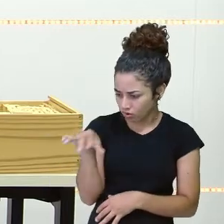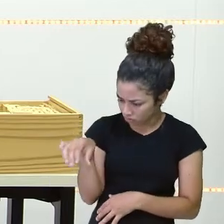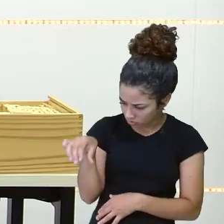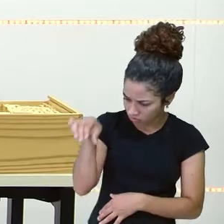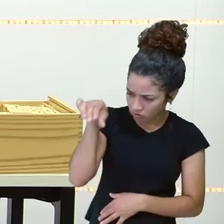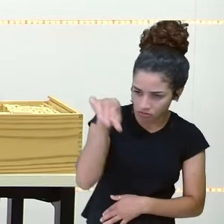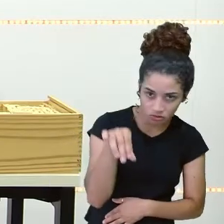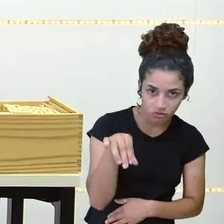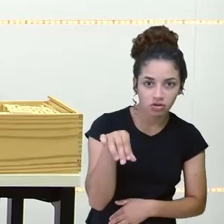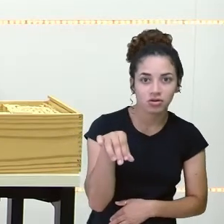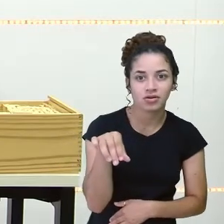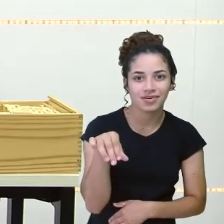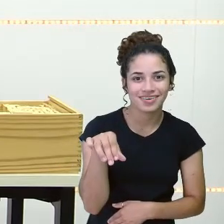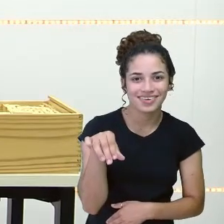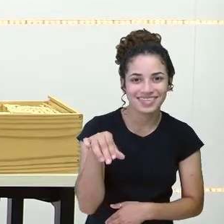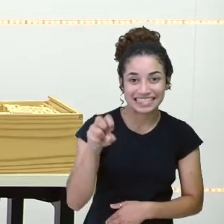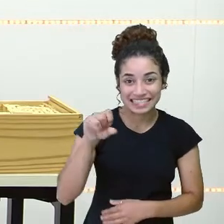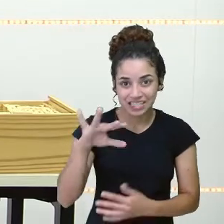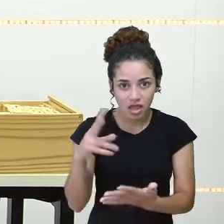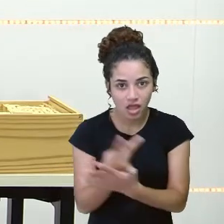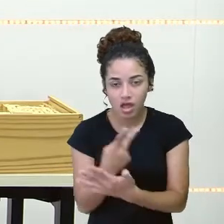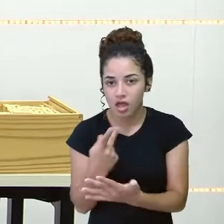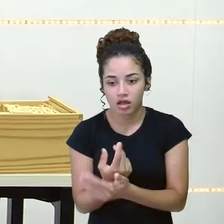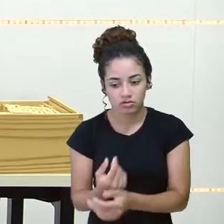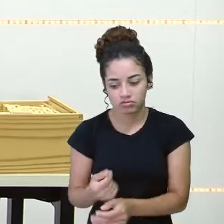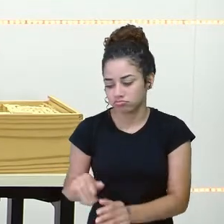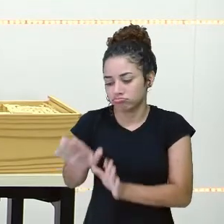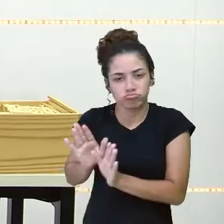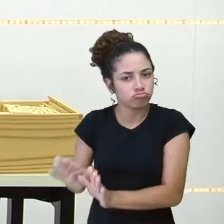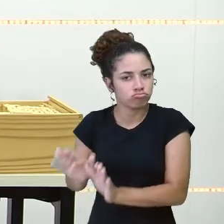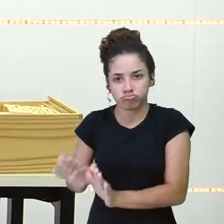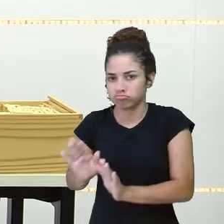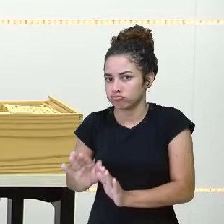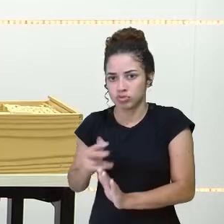Se errar, nem do lugar sai.